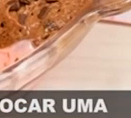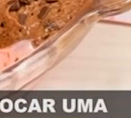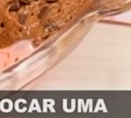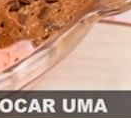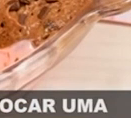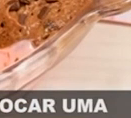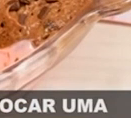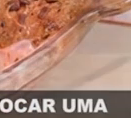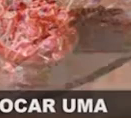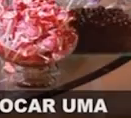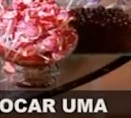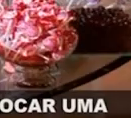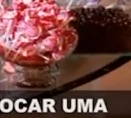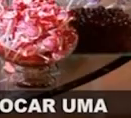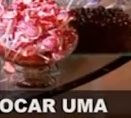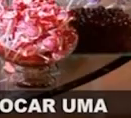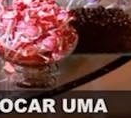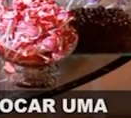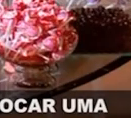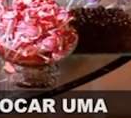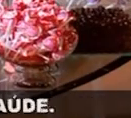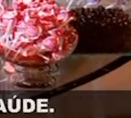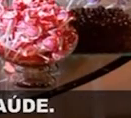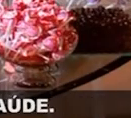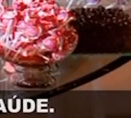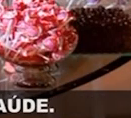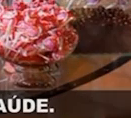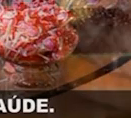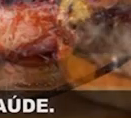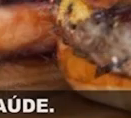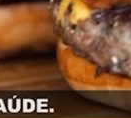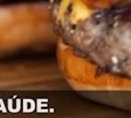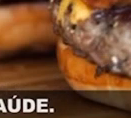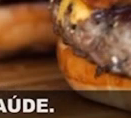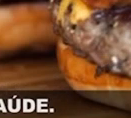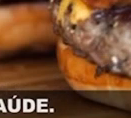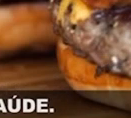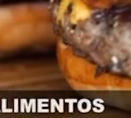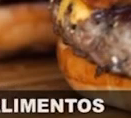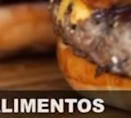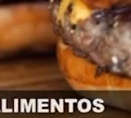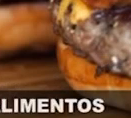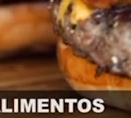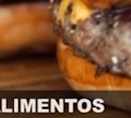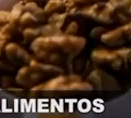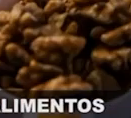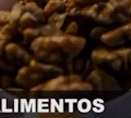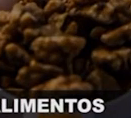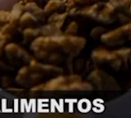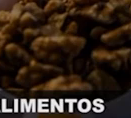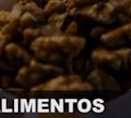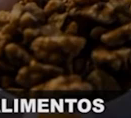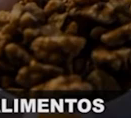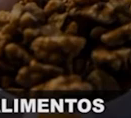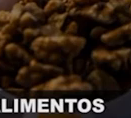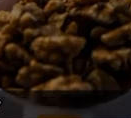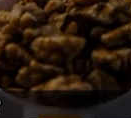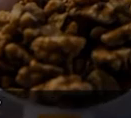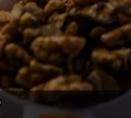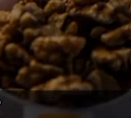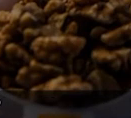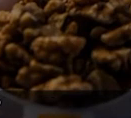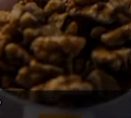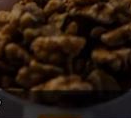pelo alto consumo de carboidratos, pode provocar uma série de complicações para a saúde. Mas afinal, você sabe quais são os